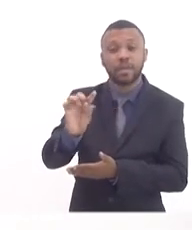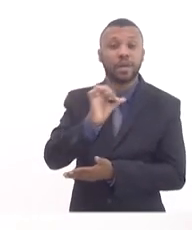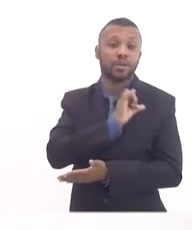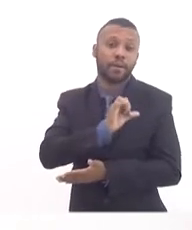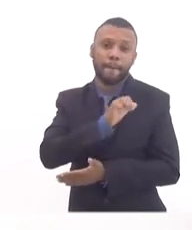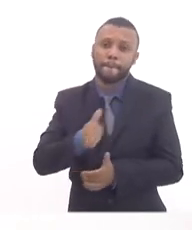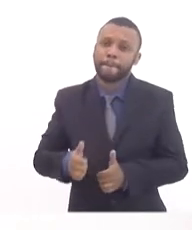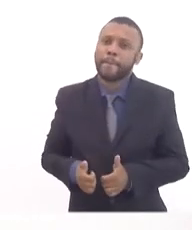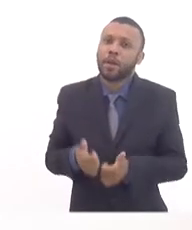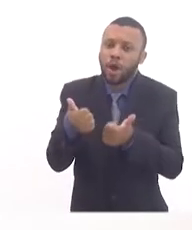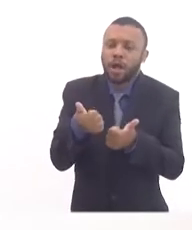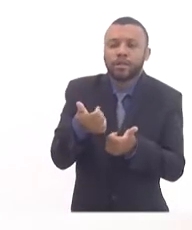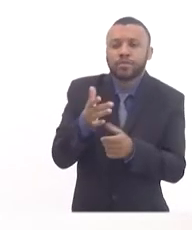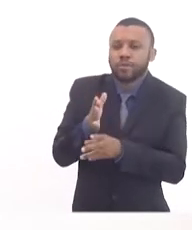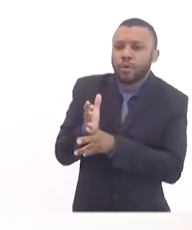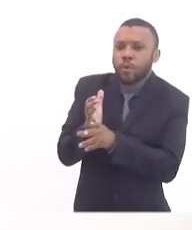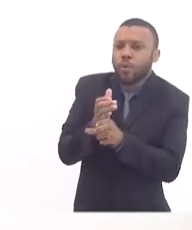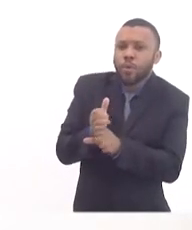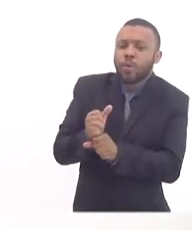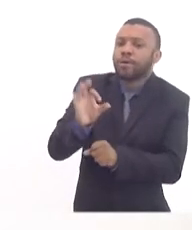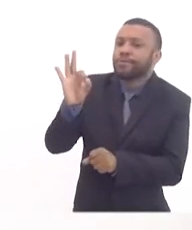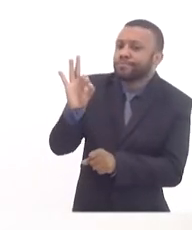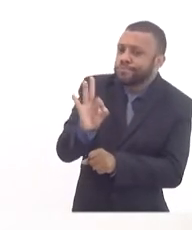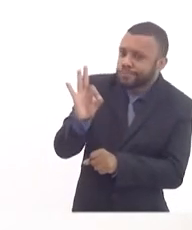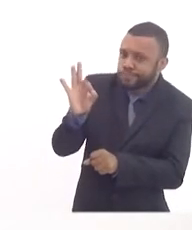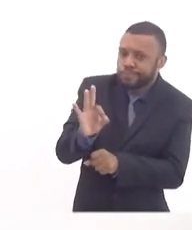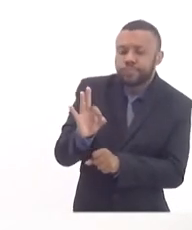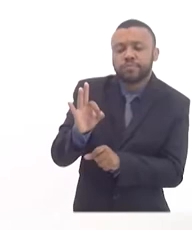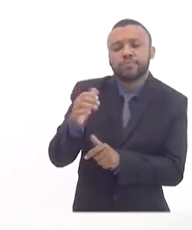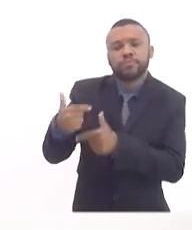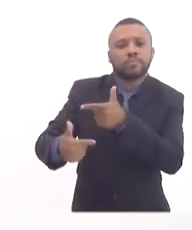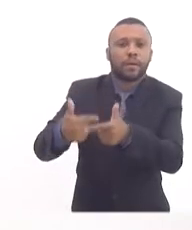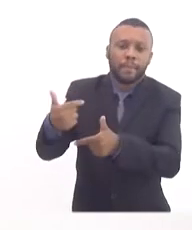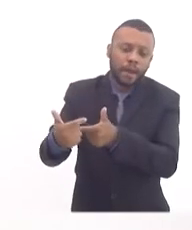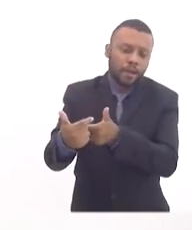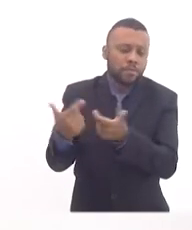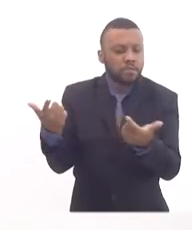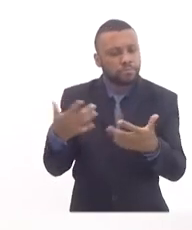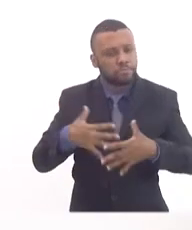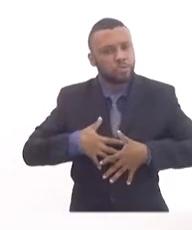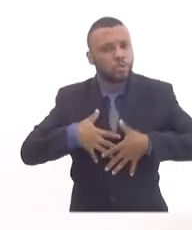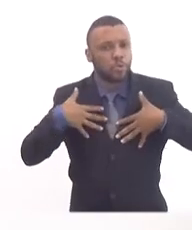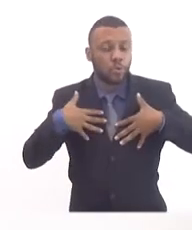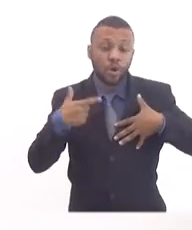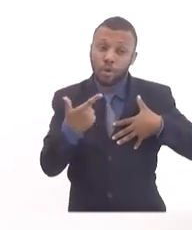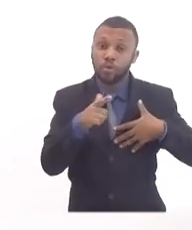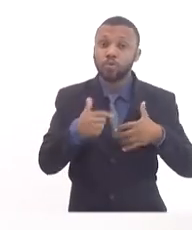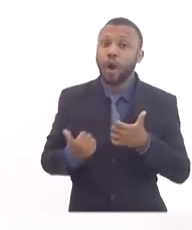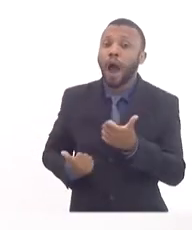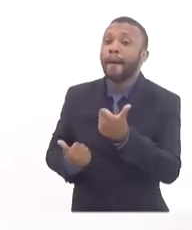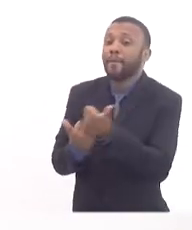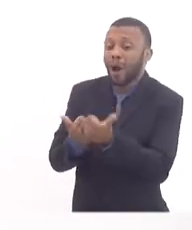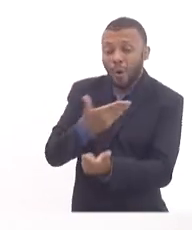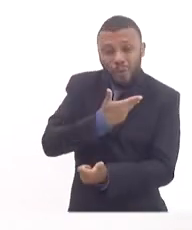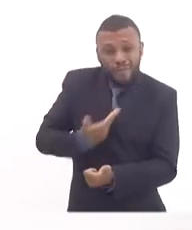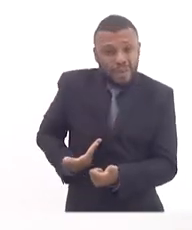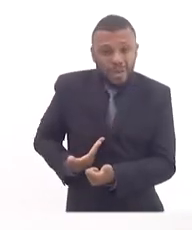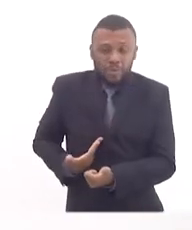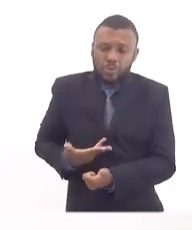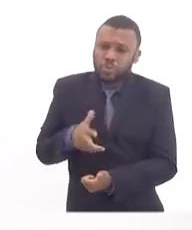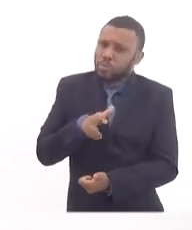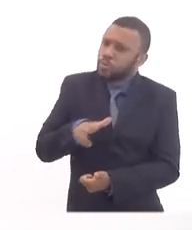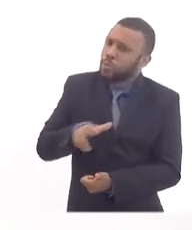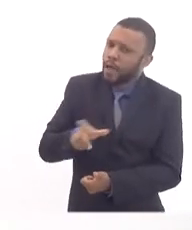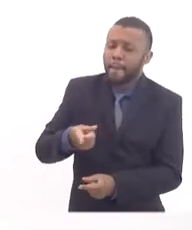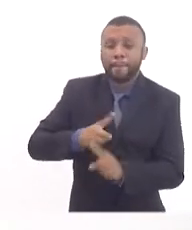eu me dou por satisfeita eu não faço pazes parte da base do governo faz questão de dizer isso mas tem uma